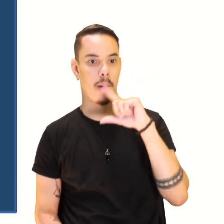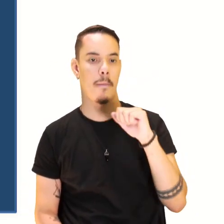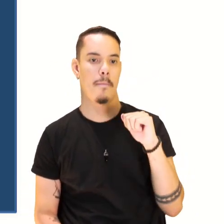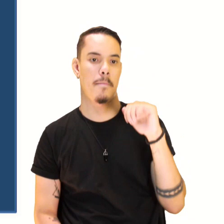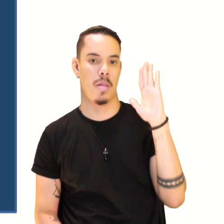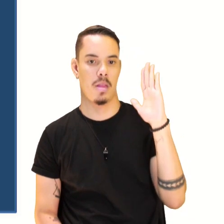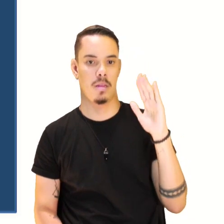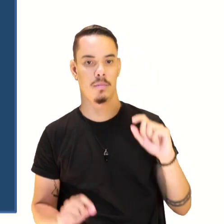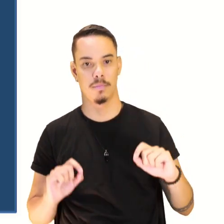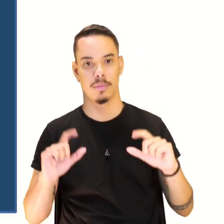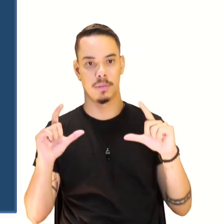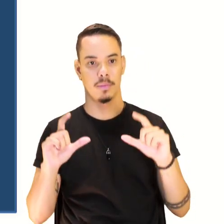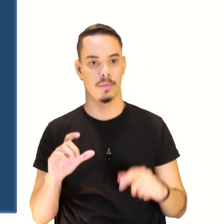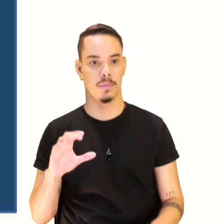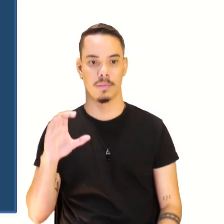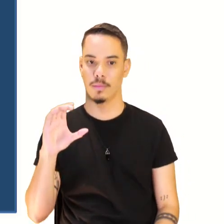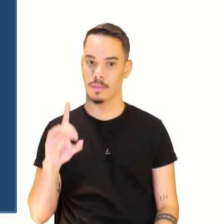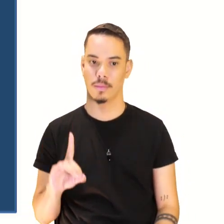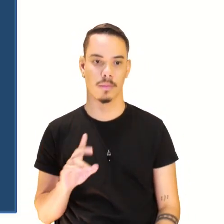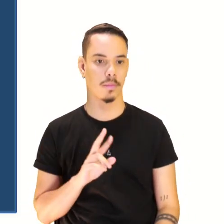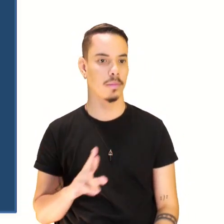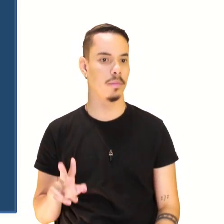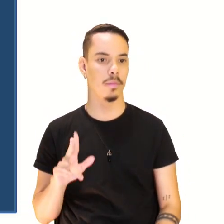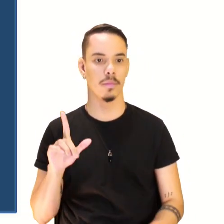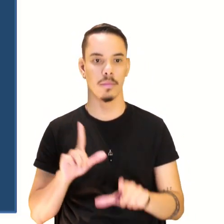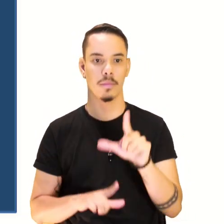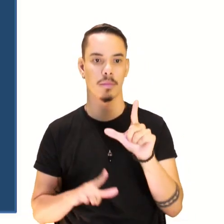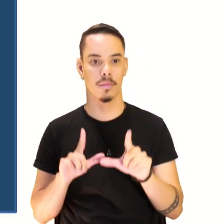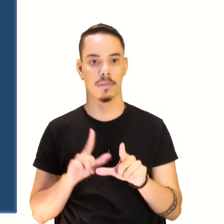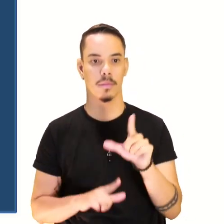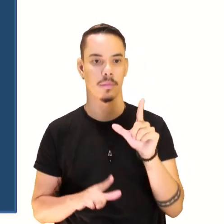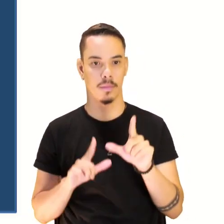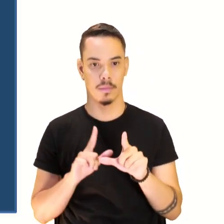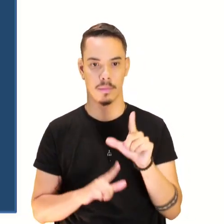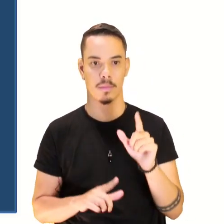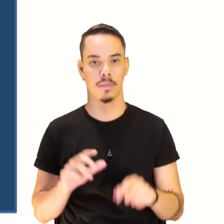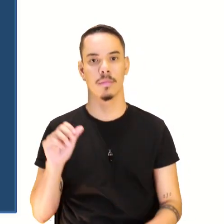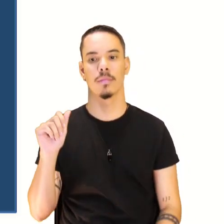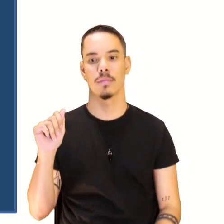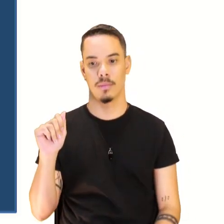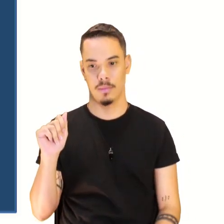bem mais não é nem assim nem a d mesmo né então é a letra tanana